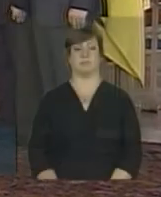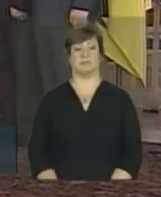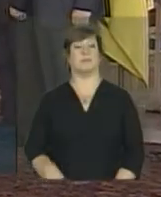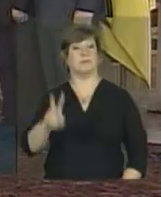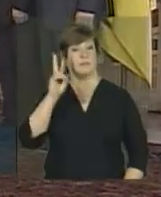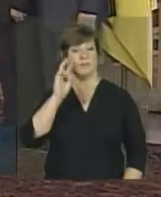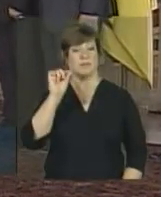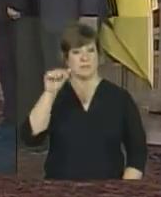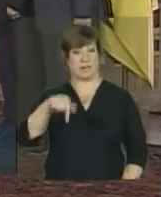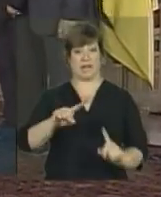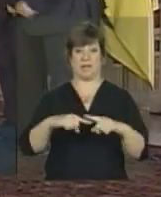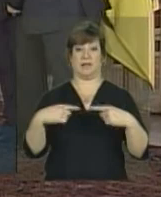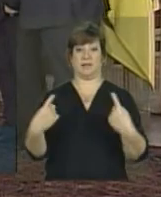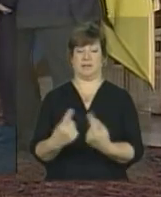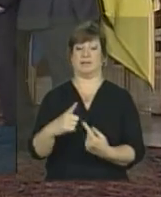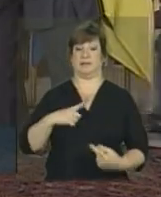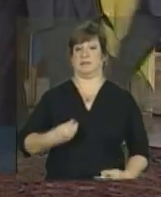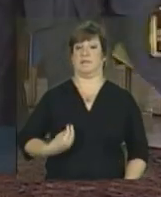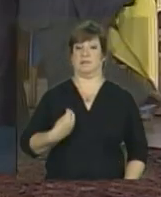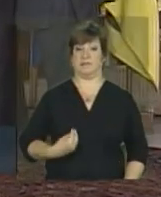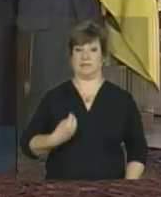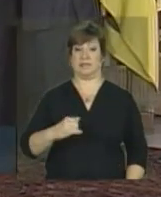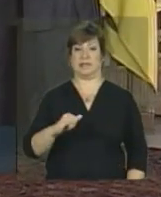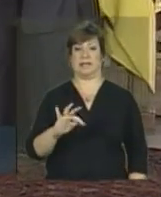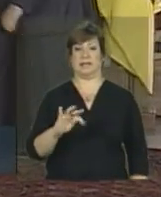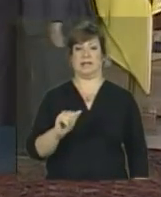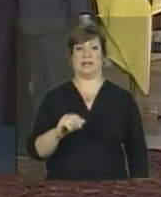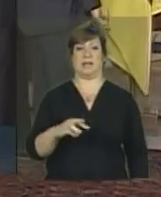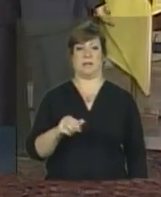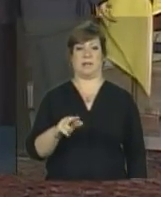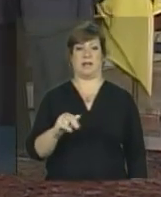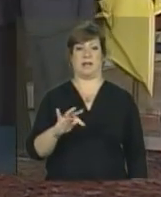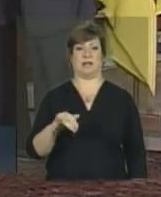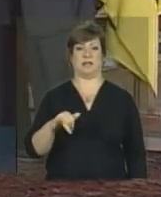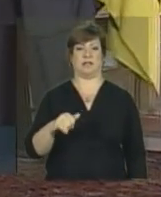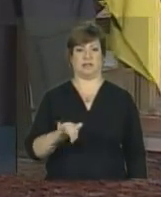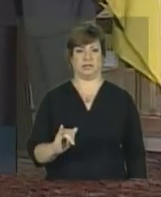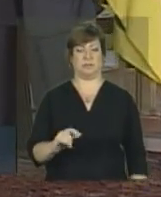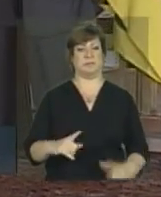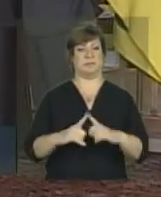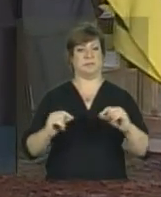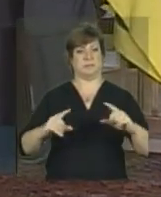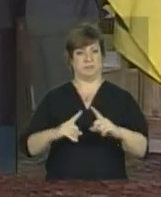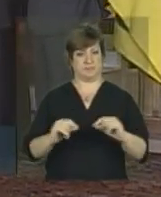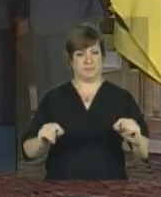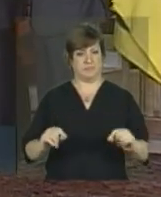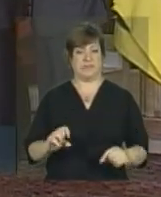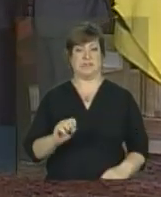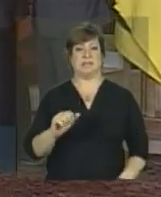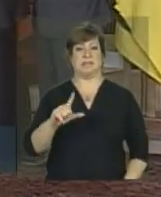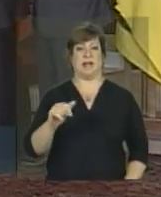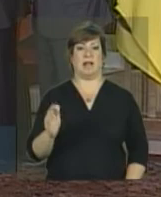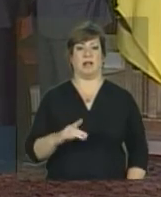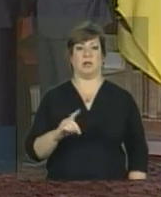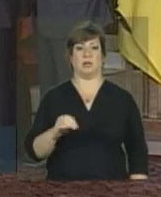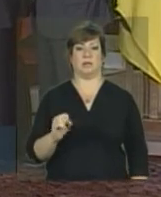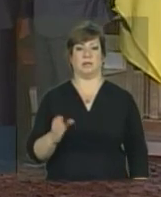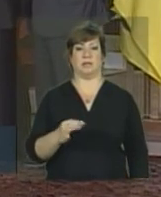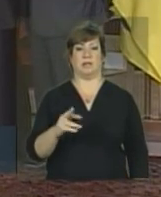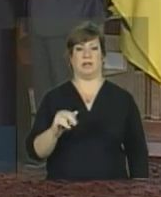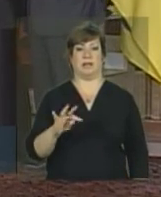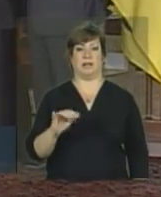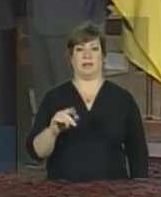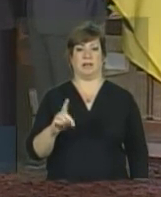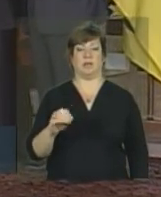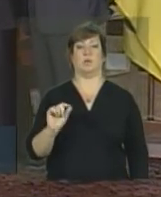Lembrando que esta cerimônia acontece no Palácio do Itamaraty, na Sala dos Tratados, onde